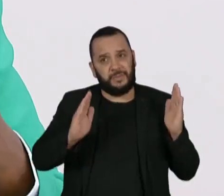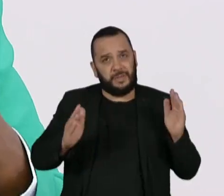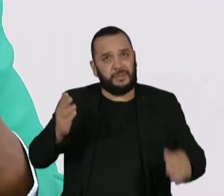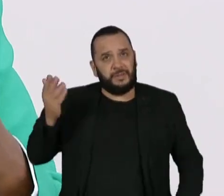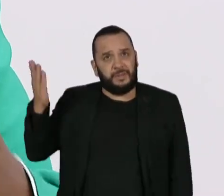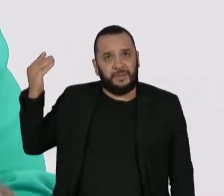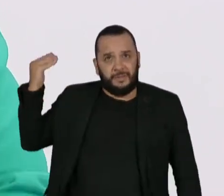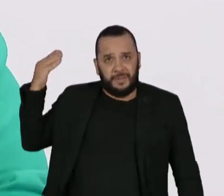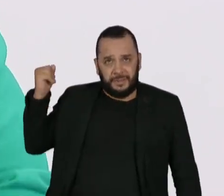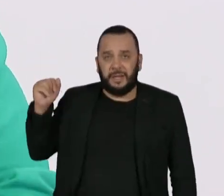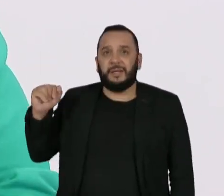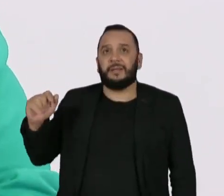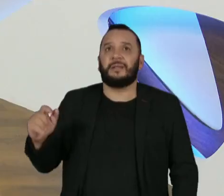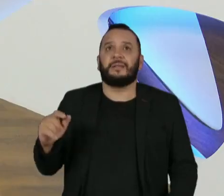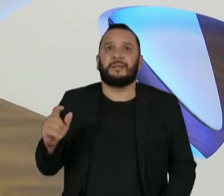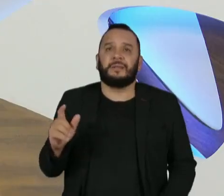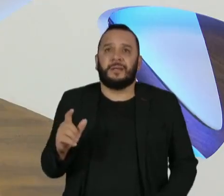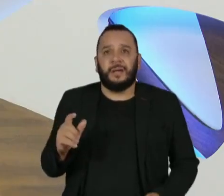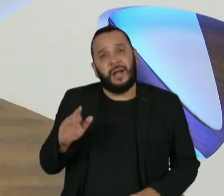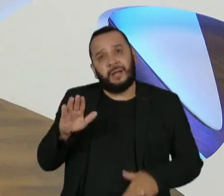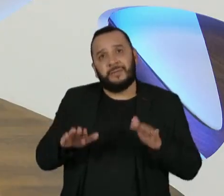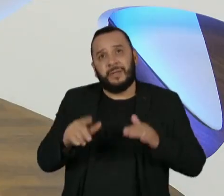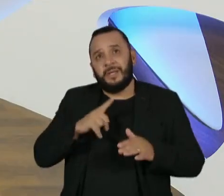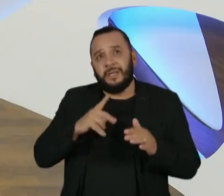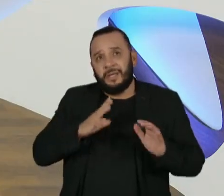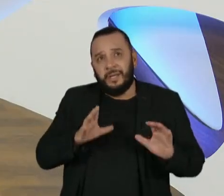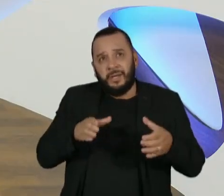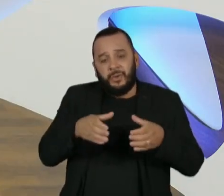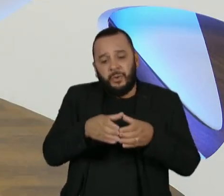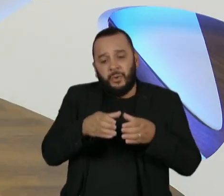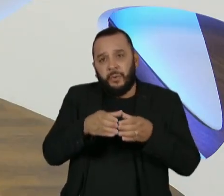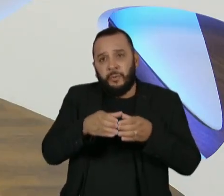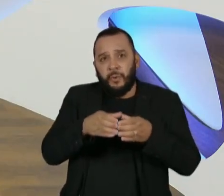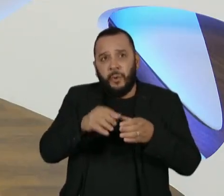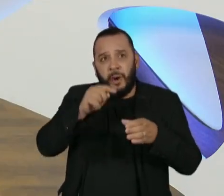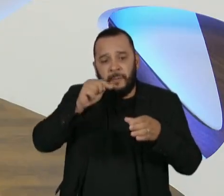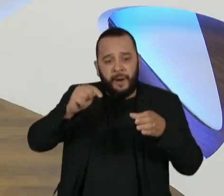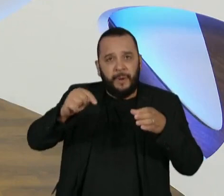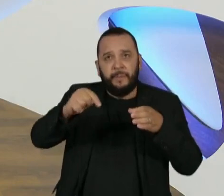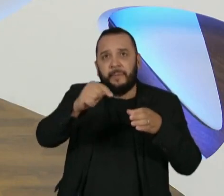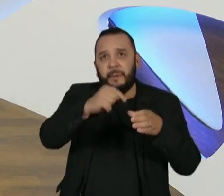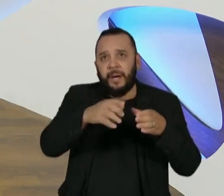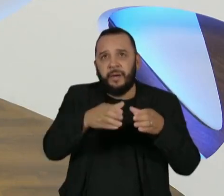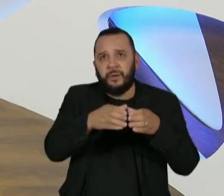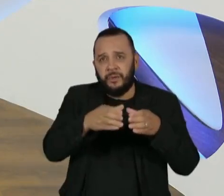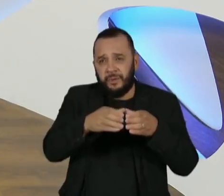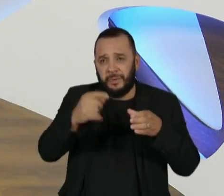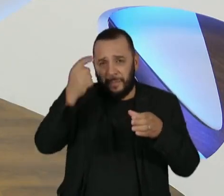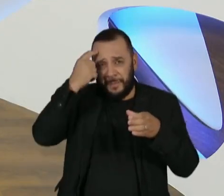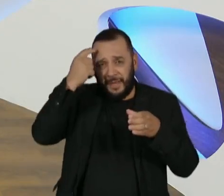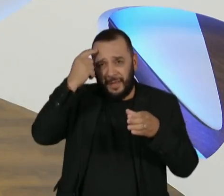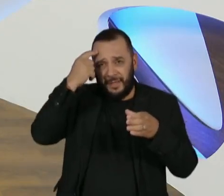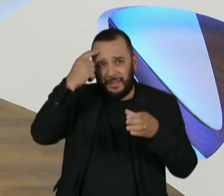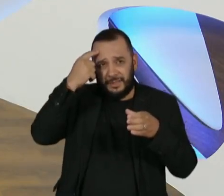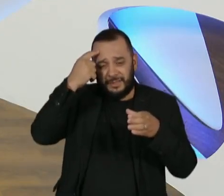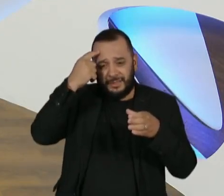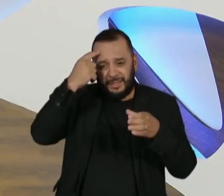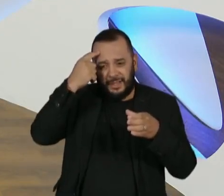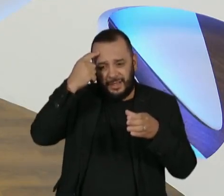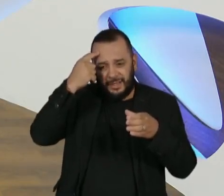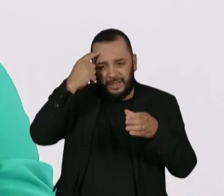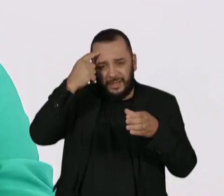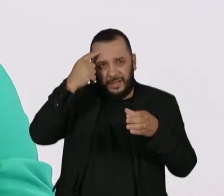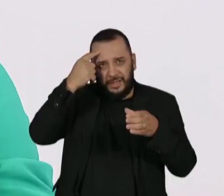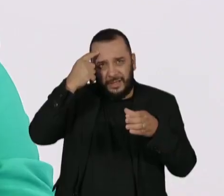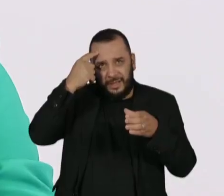que, em grupo, às vezes, nem tudo o que se pensa em grupo pode ser, às vezes, o